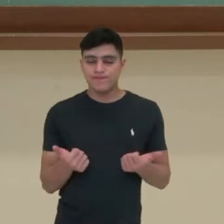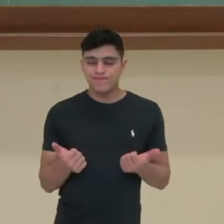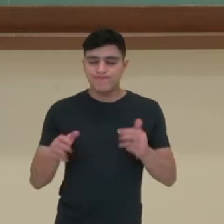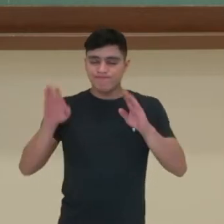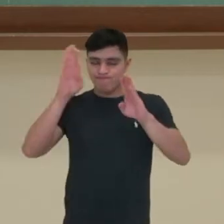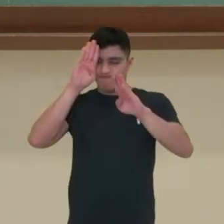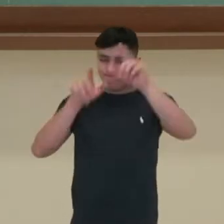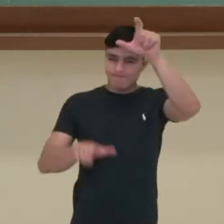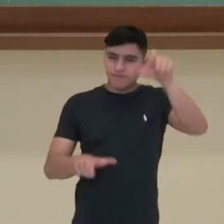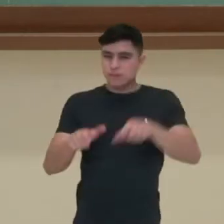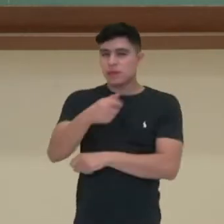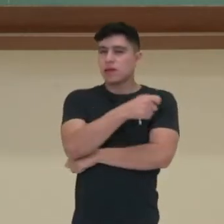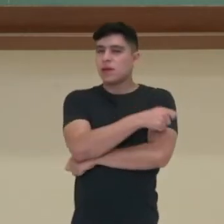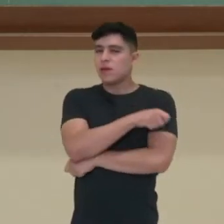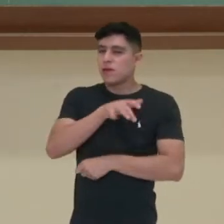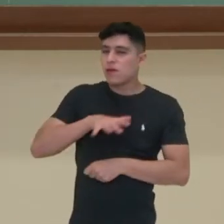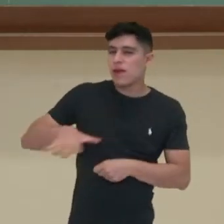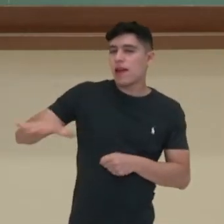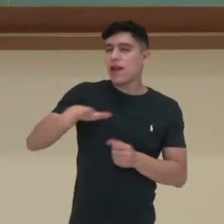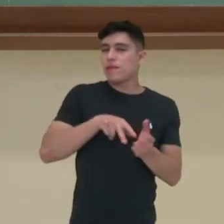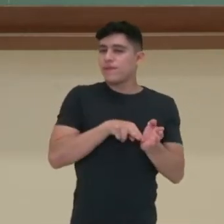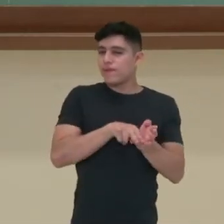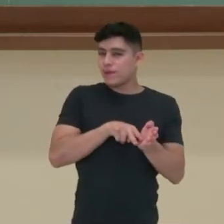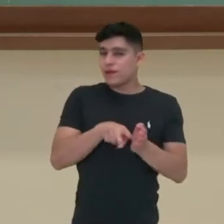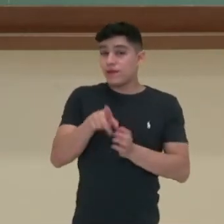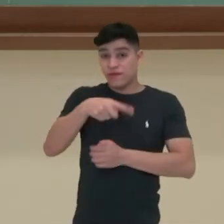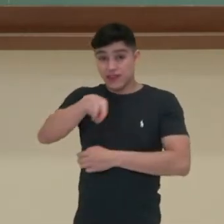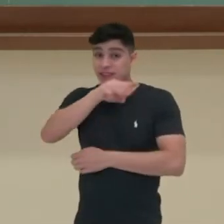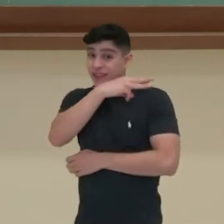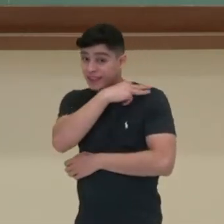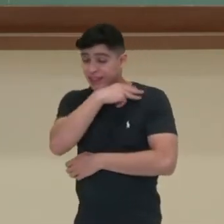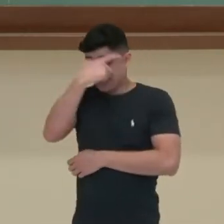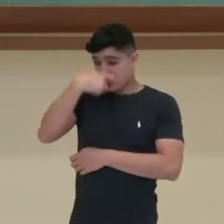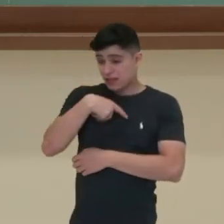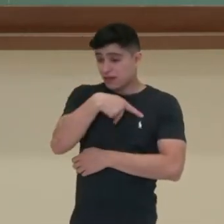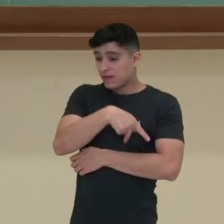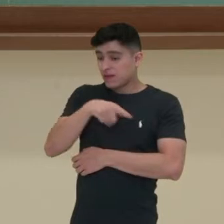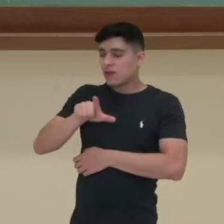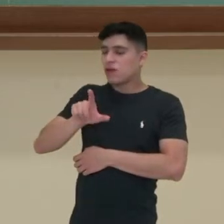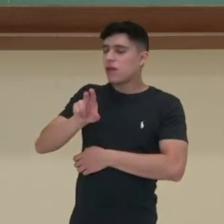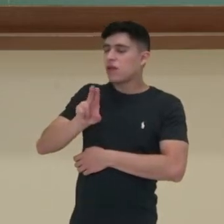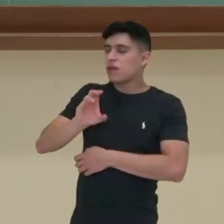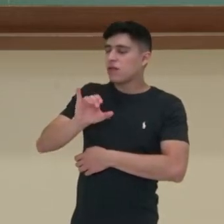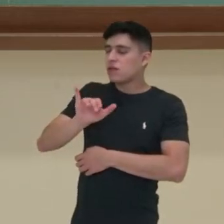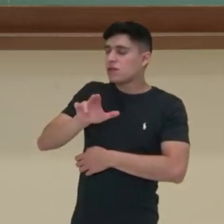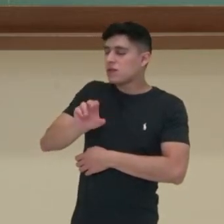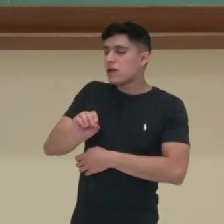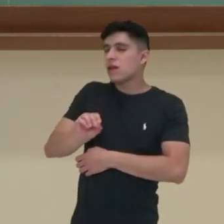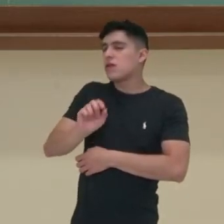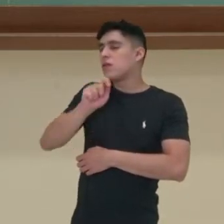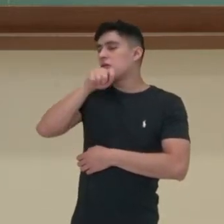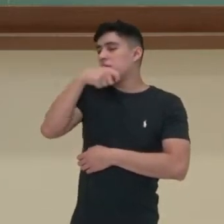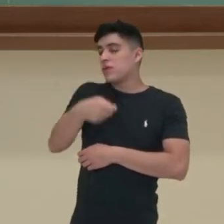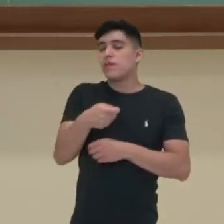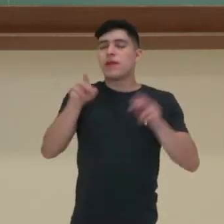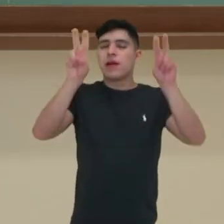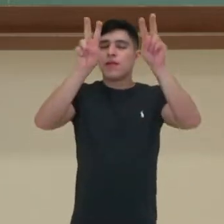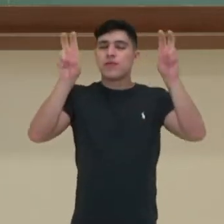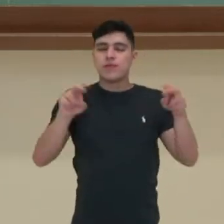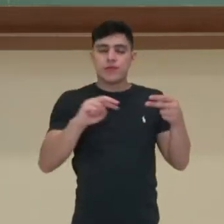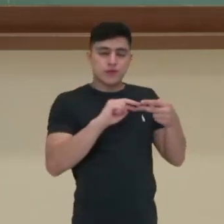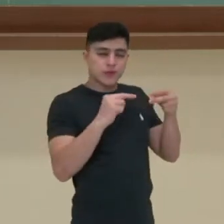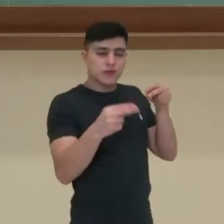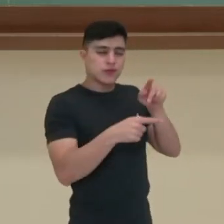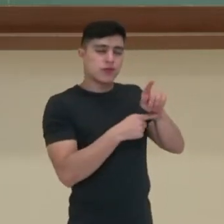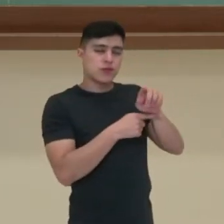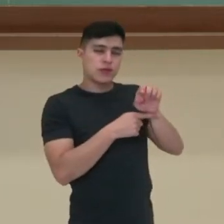Fala pessoal da Biologia, terceira série, professor Luciano trazendo para vocês novamente o assunto de genética, aprofundando